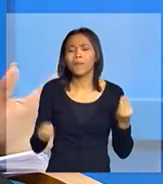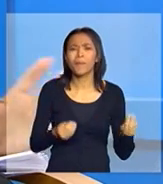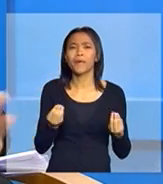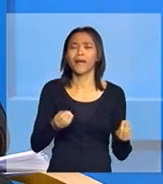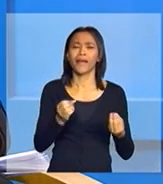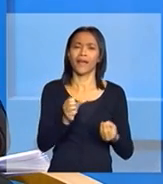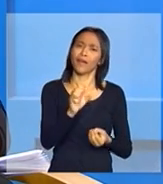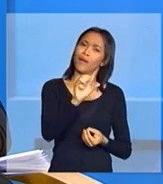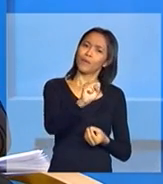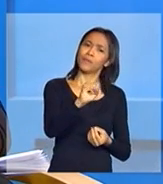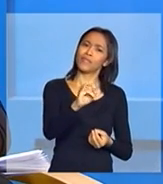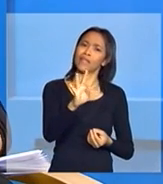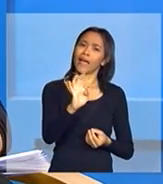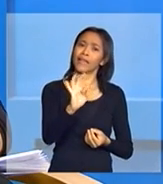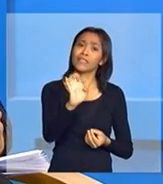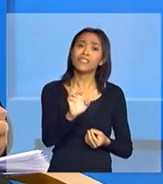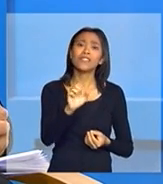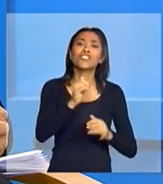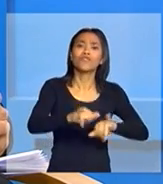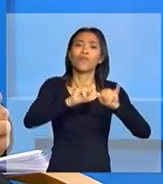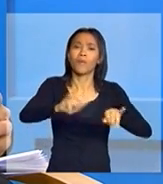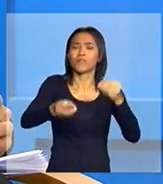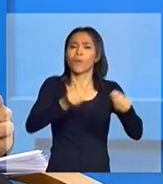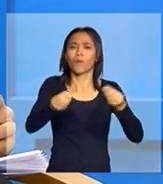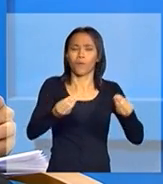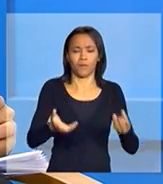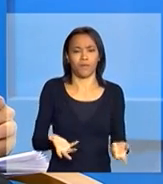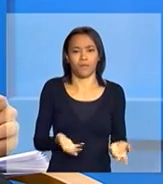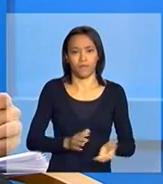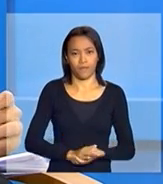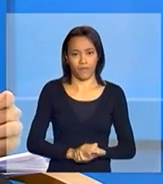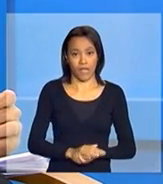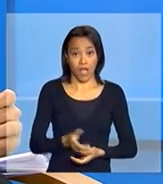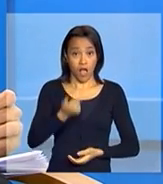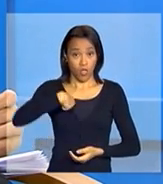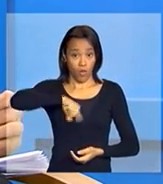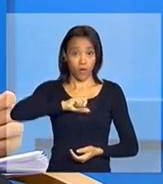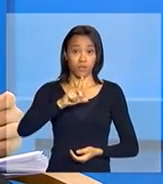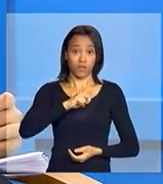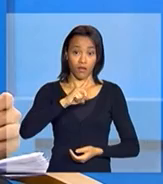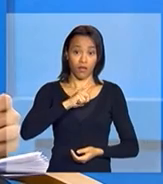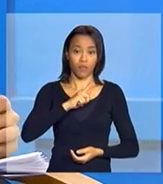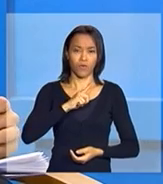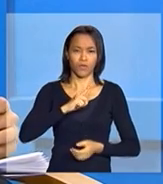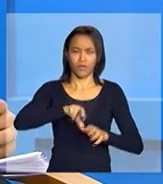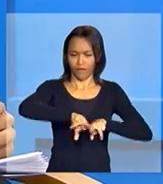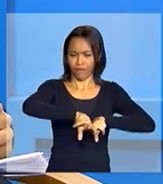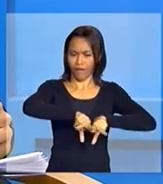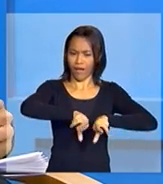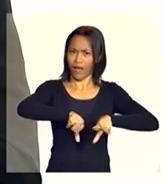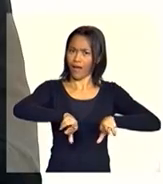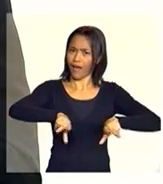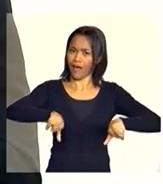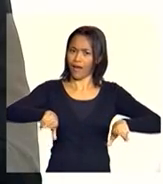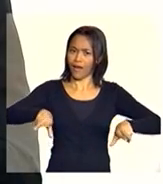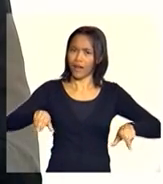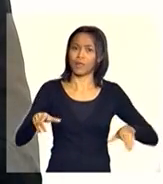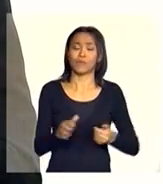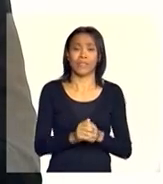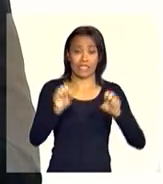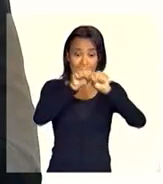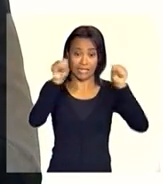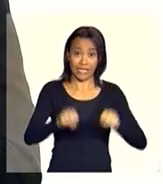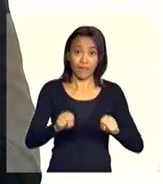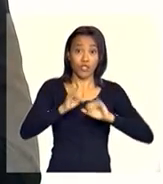de informação que fazem parte nós temos eh eh um um conjunto de sistemas de informação que